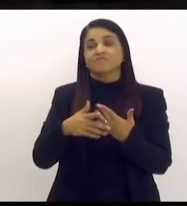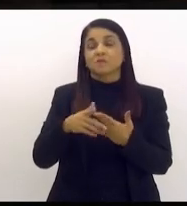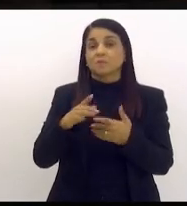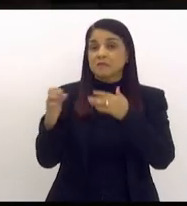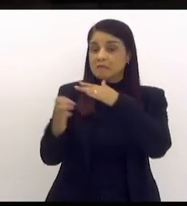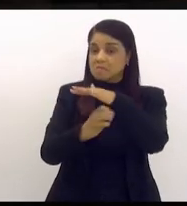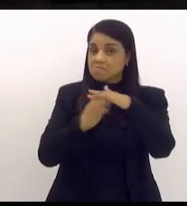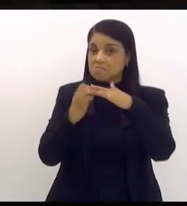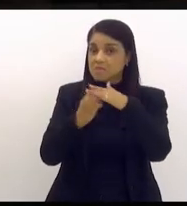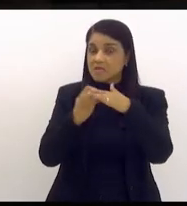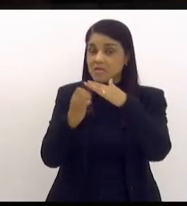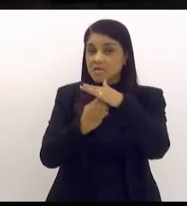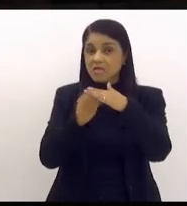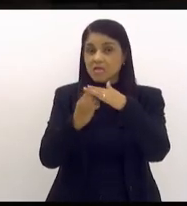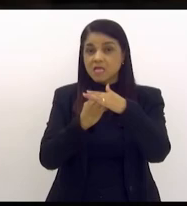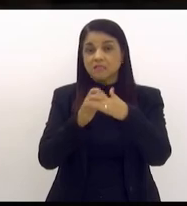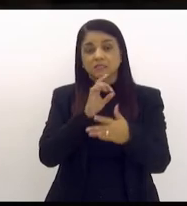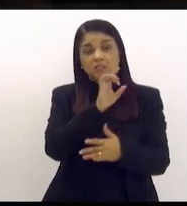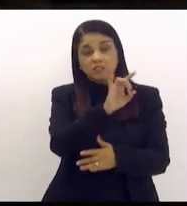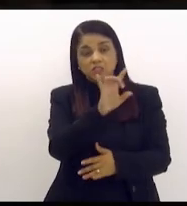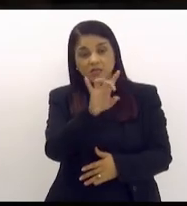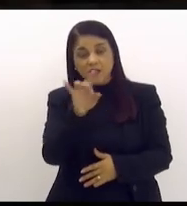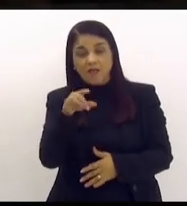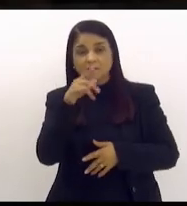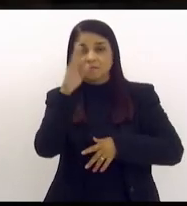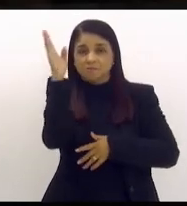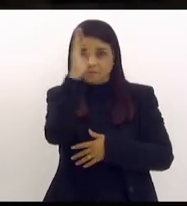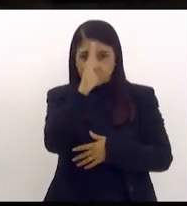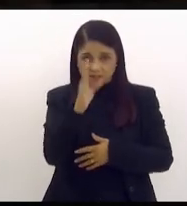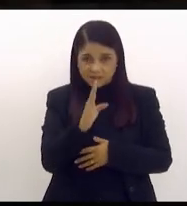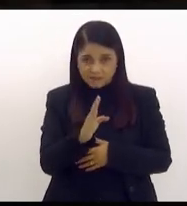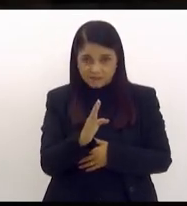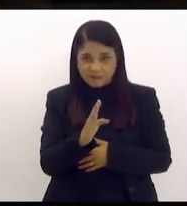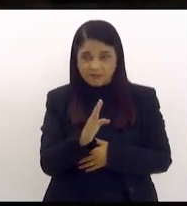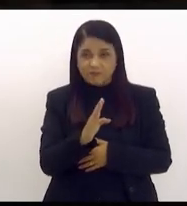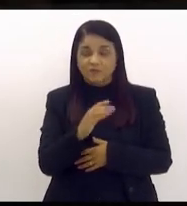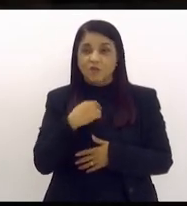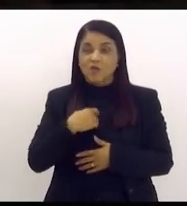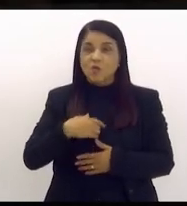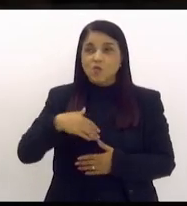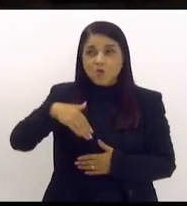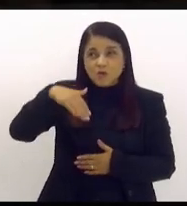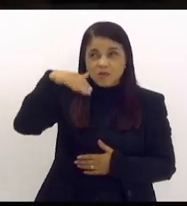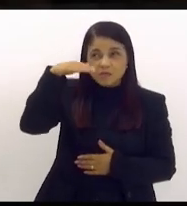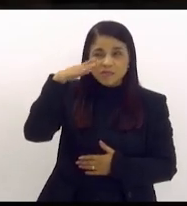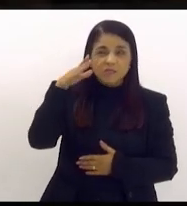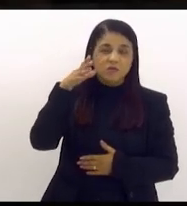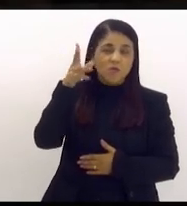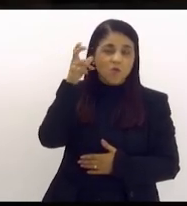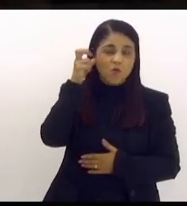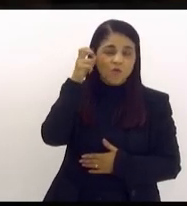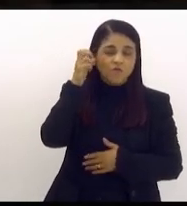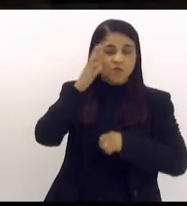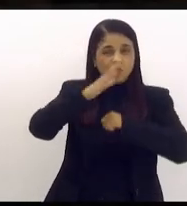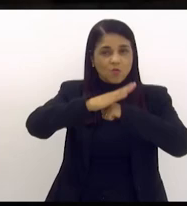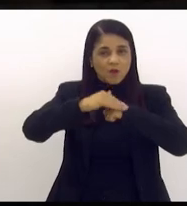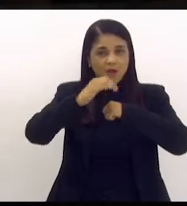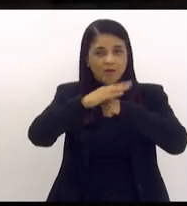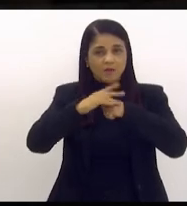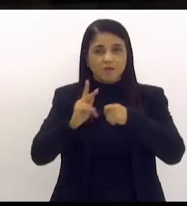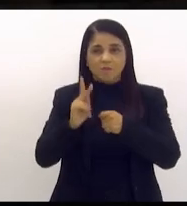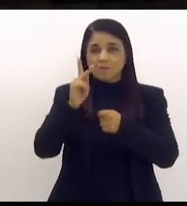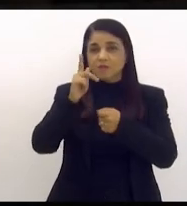empresa do coração de cada brasileiro eu cresci ouvindo esse carinho e o louvor a grande Petrobrás